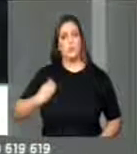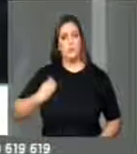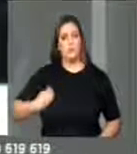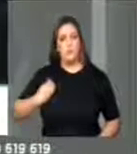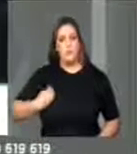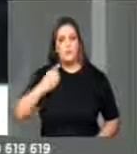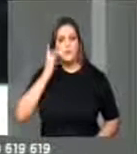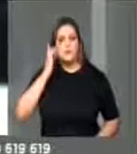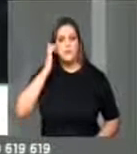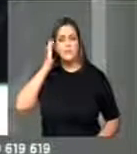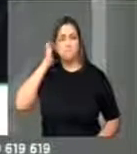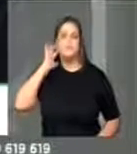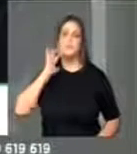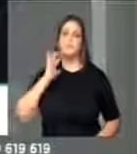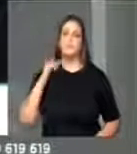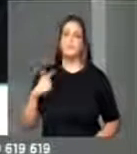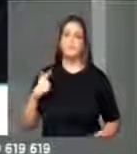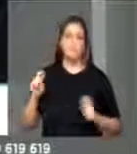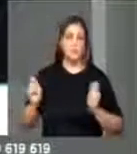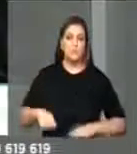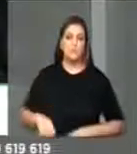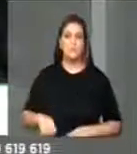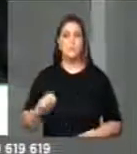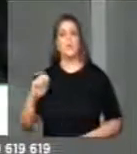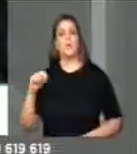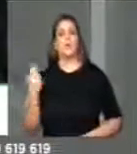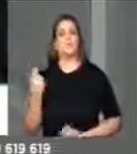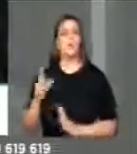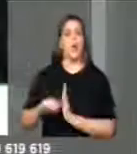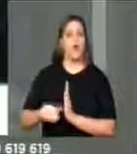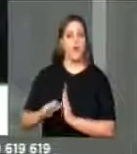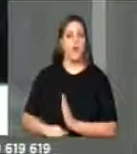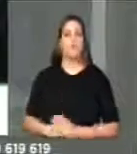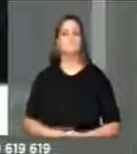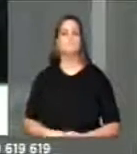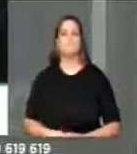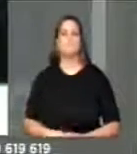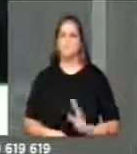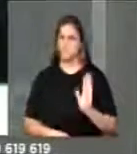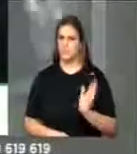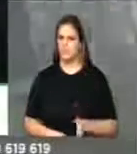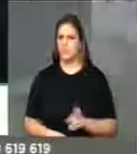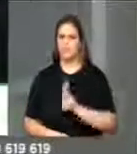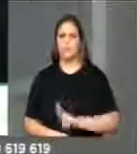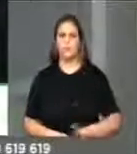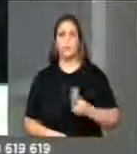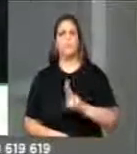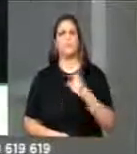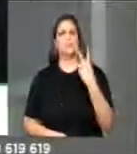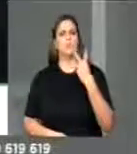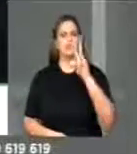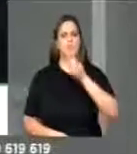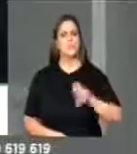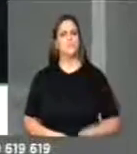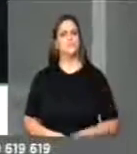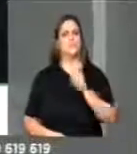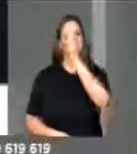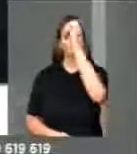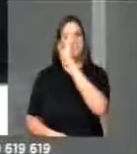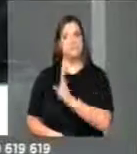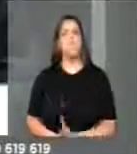incompetentes e corruptos. Esse instrumento foi utilizado 2 vezes na história republicana